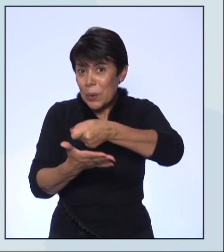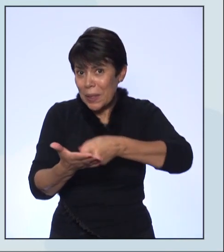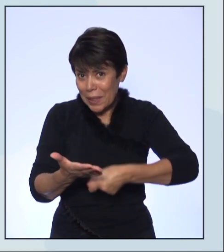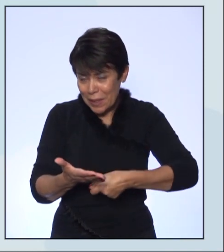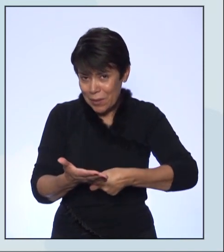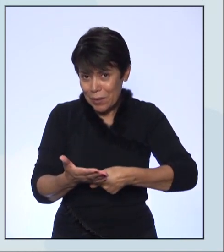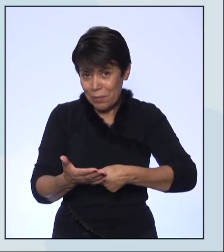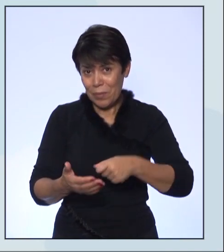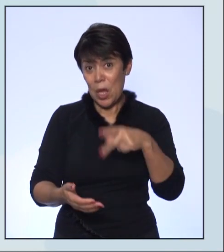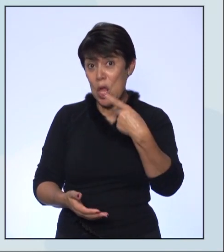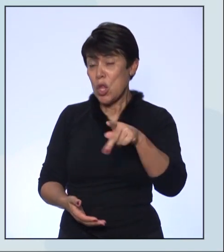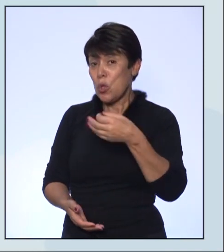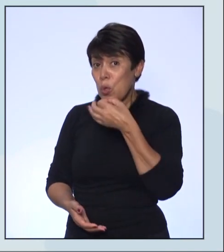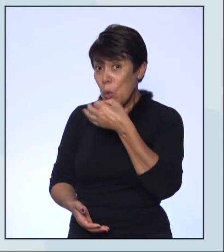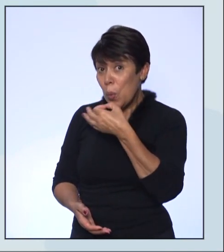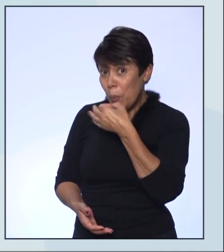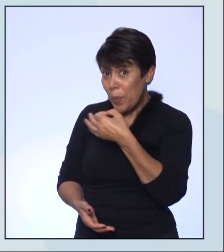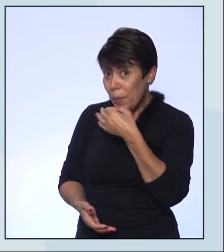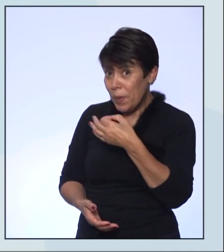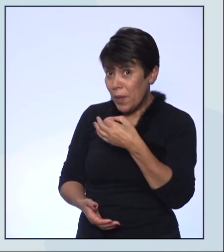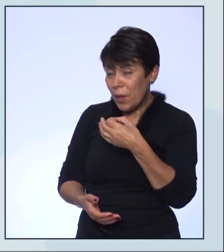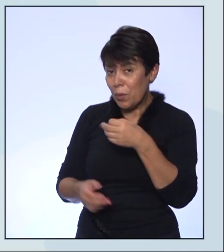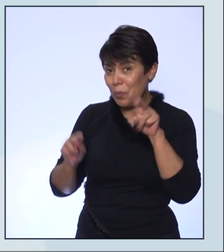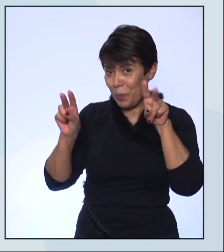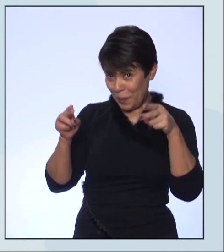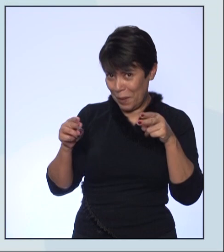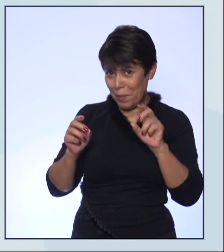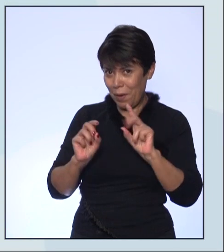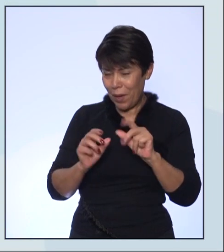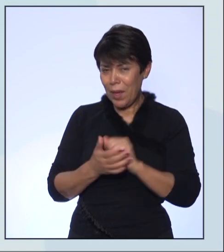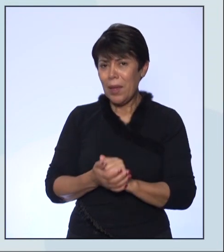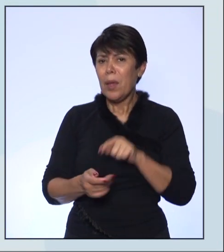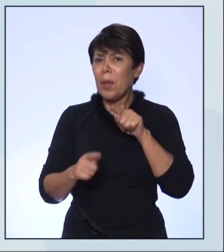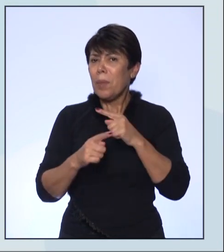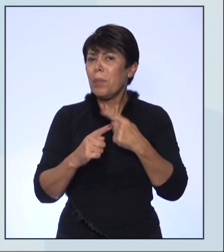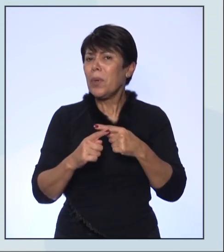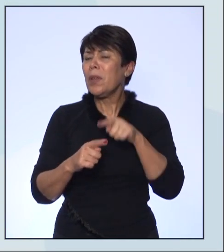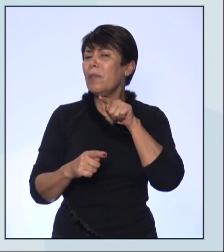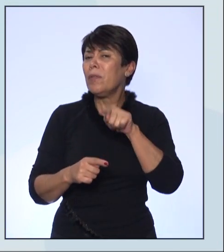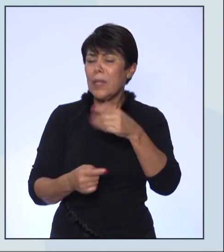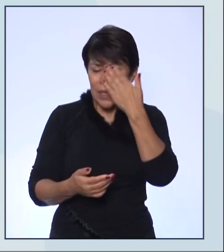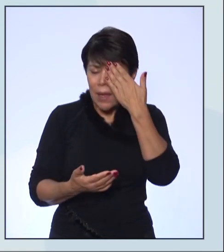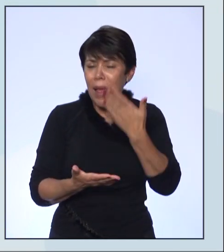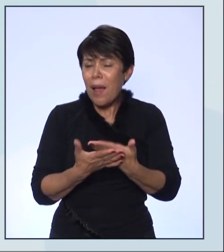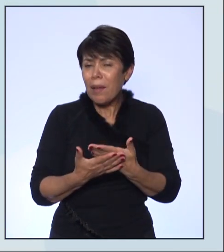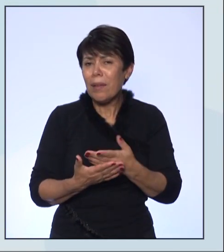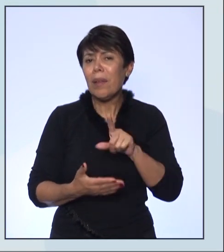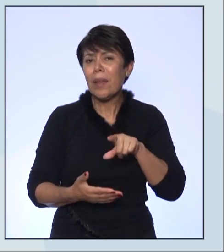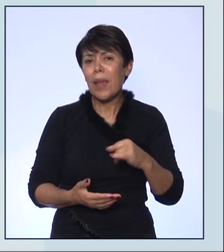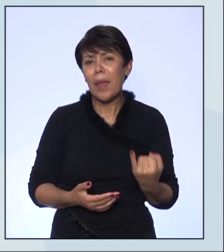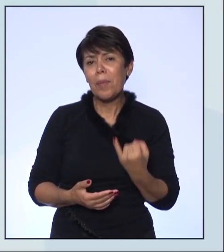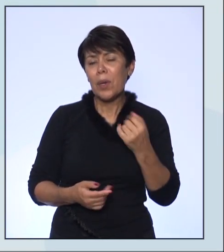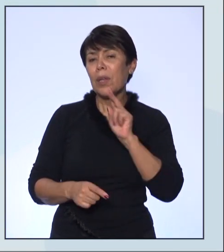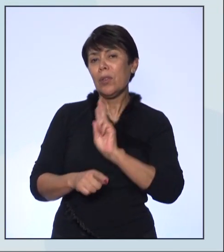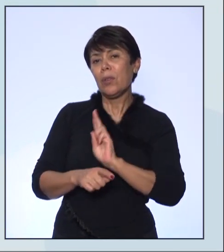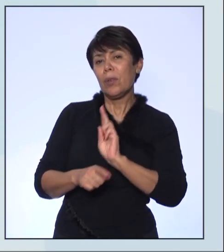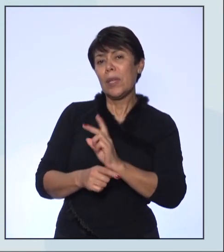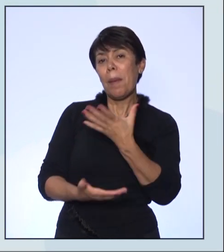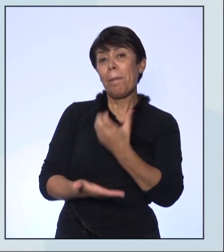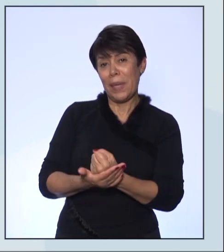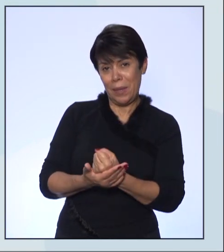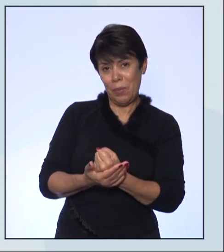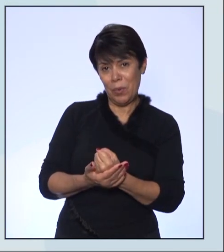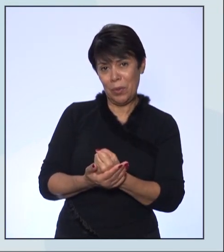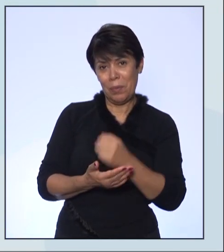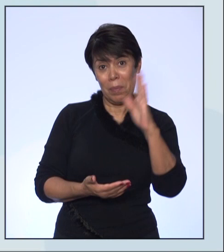seja, você vai dar a sua opinião sobre esse tema. Por que você mesmo acha que é importante se preservar o patrimônio cultural nacional e